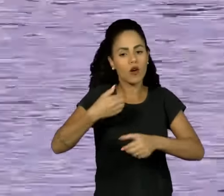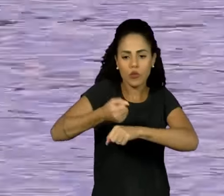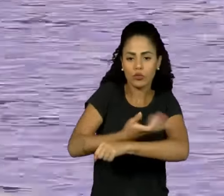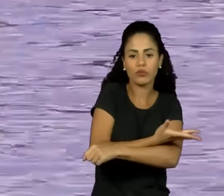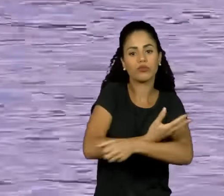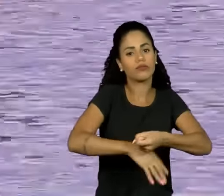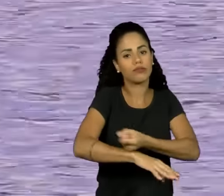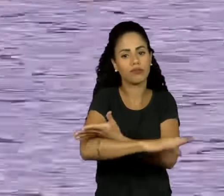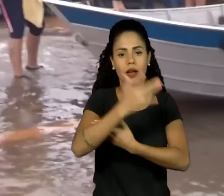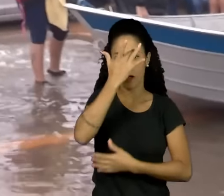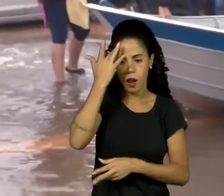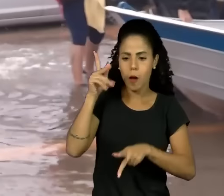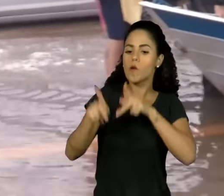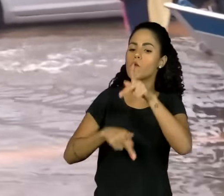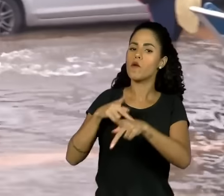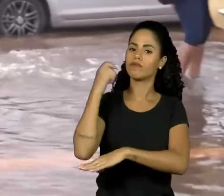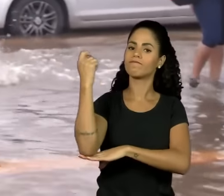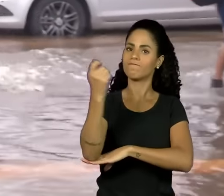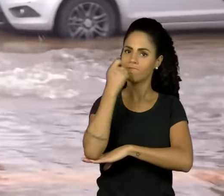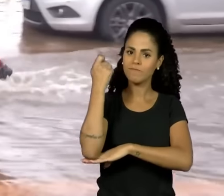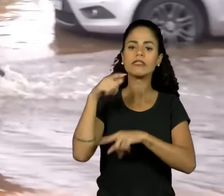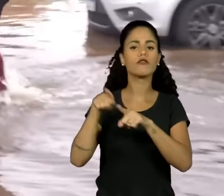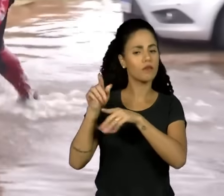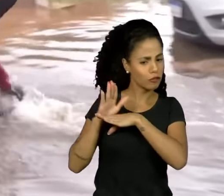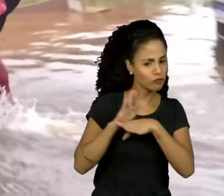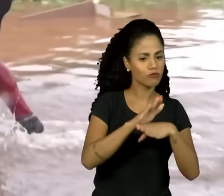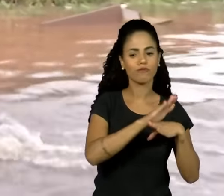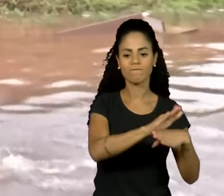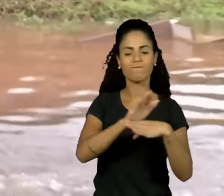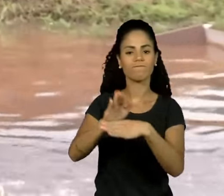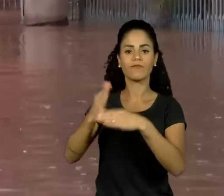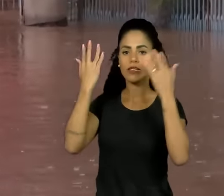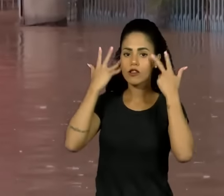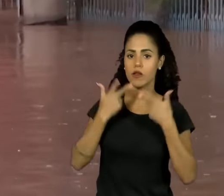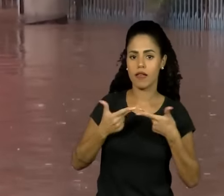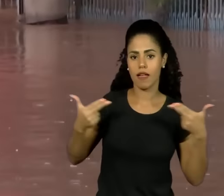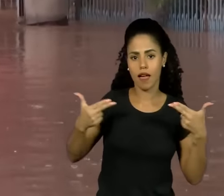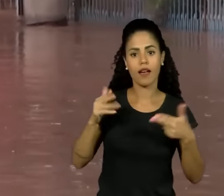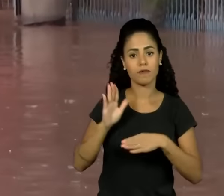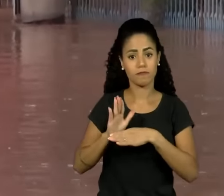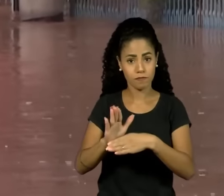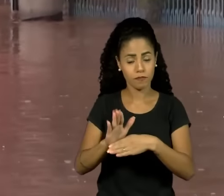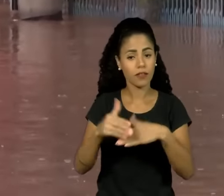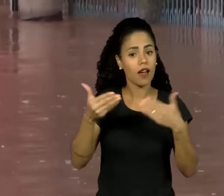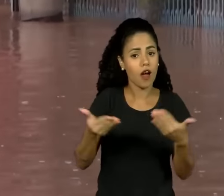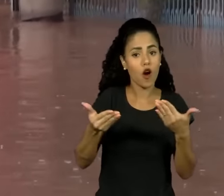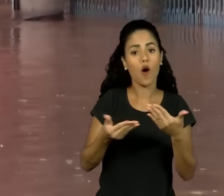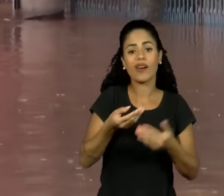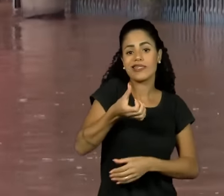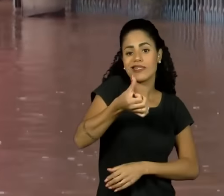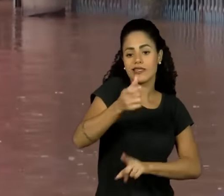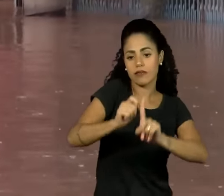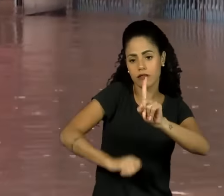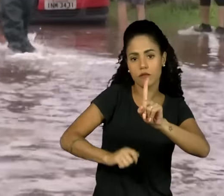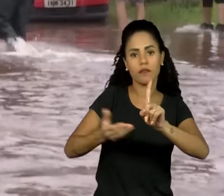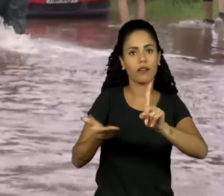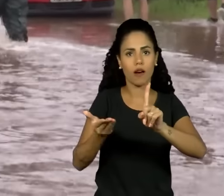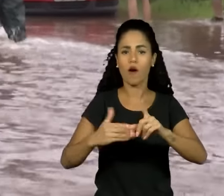povo gaúcho reagiu, resgatando pessoas e animais nos telhados das casas. Há menos de 6 meses,